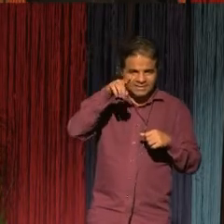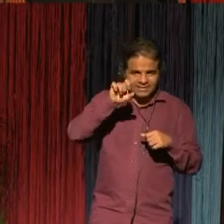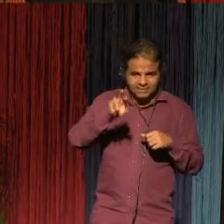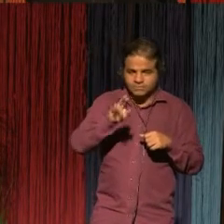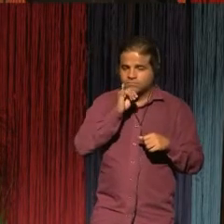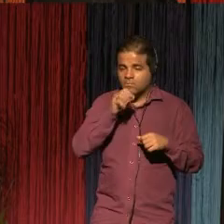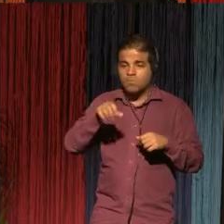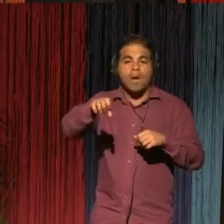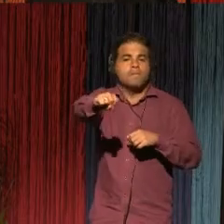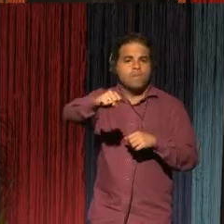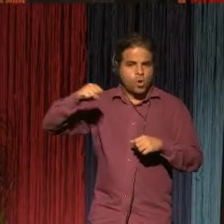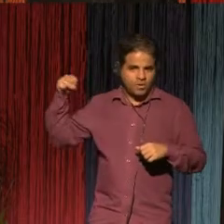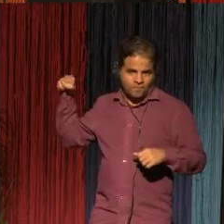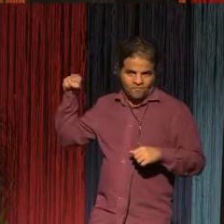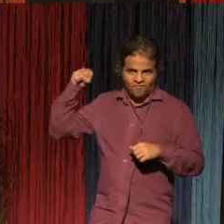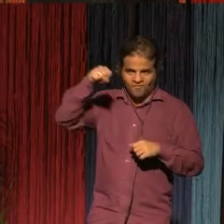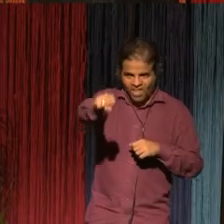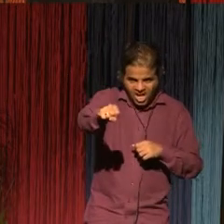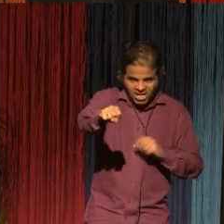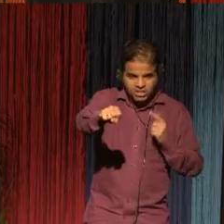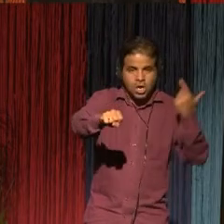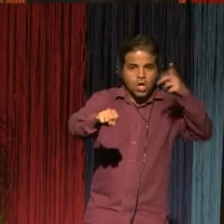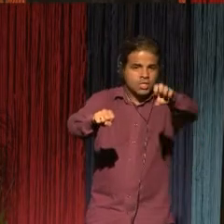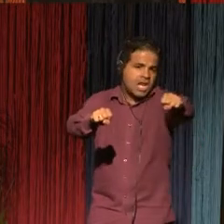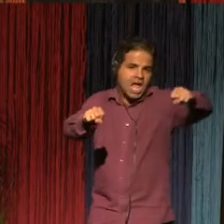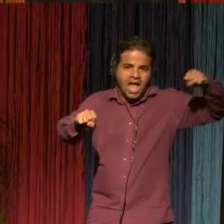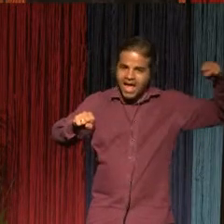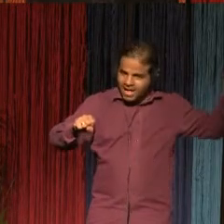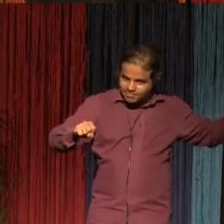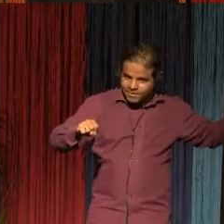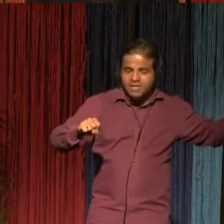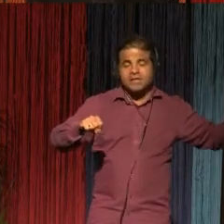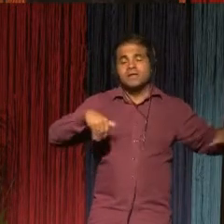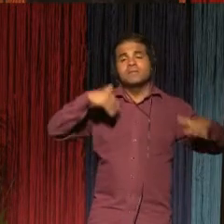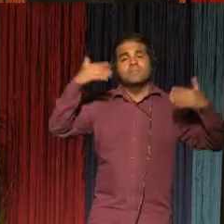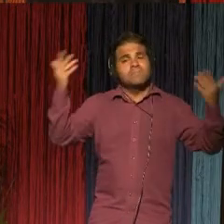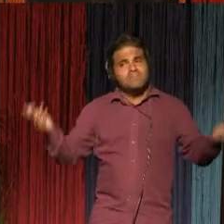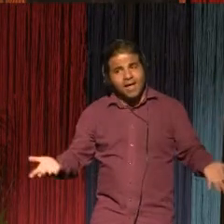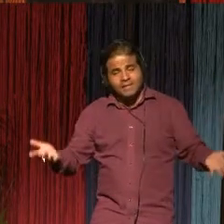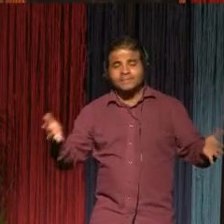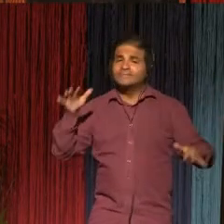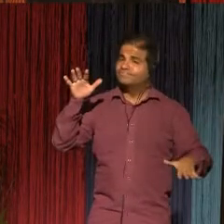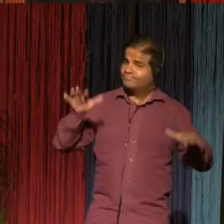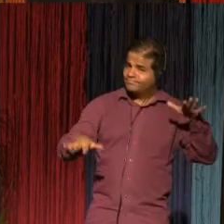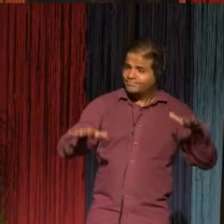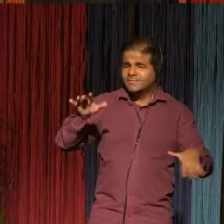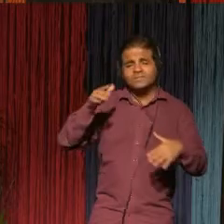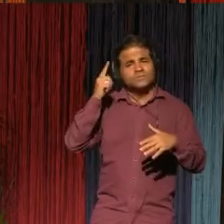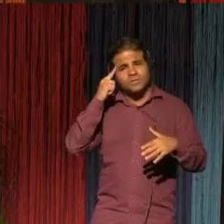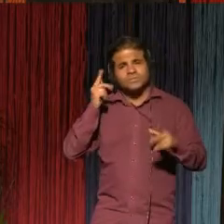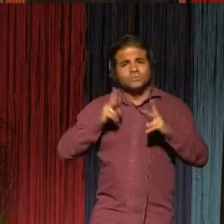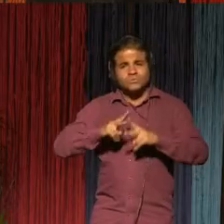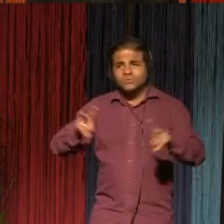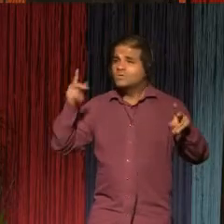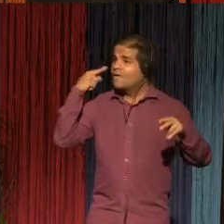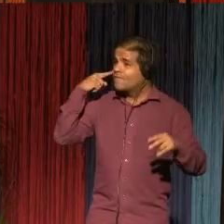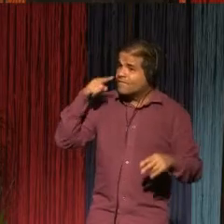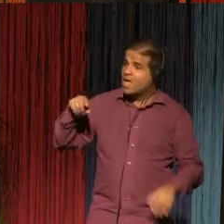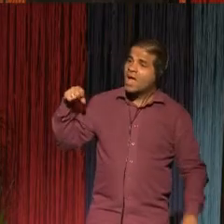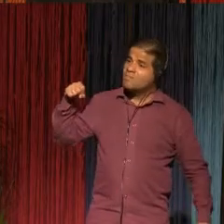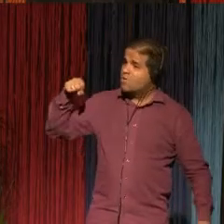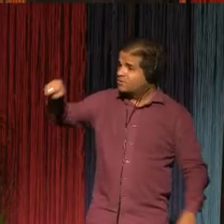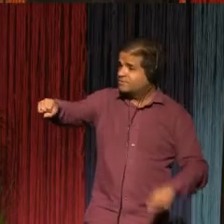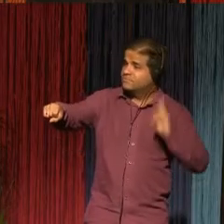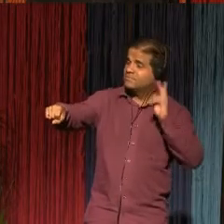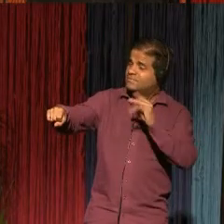uma porta se fecha, outra se abre. Mas muitas vezes a gente continua olhando a porta